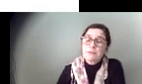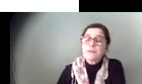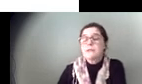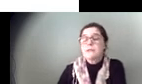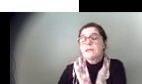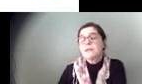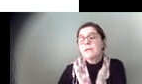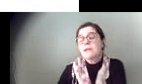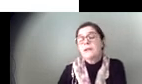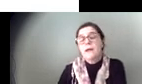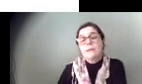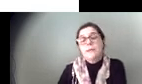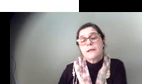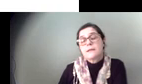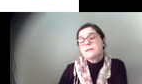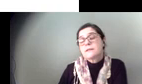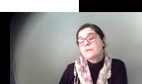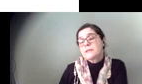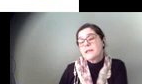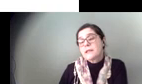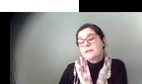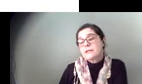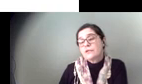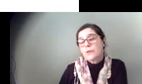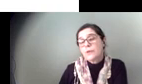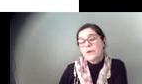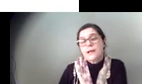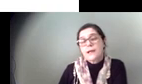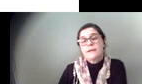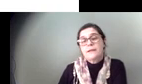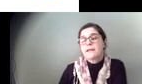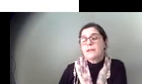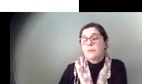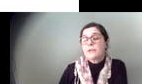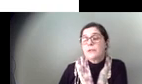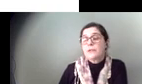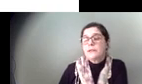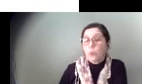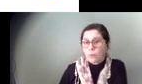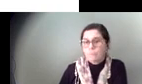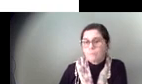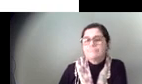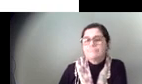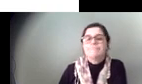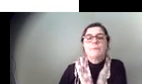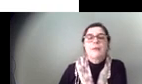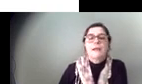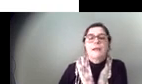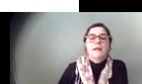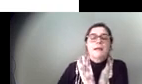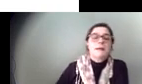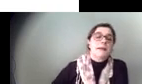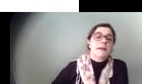essa aprovação e encaminhe para que essas turmas, elas sejam homologadas e atribuídas logo. Não